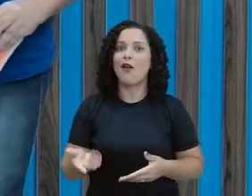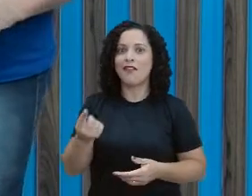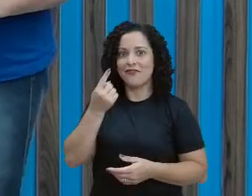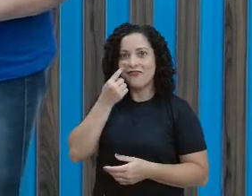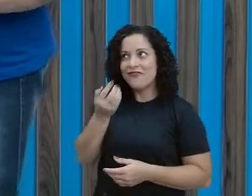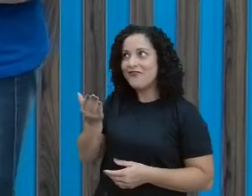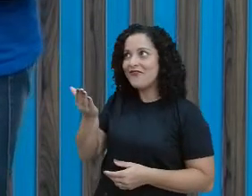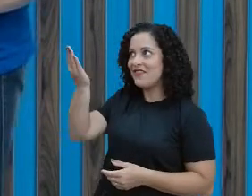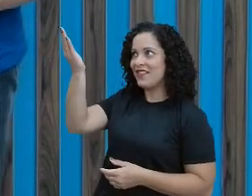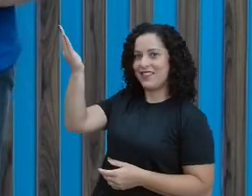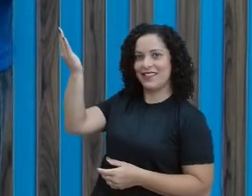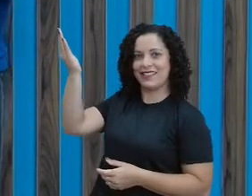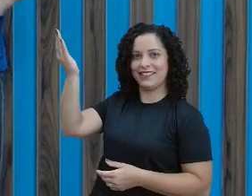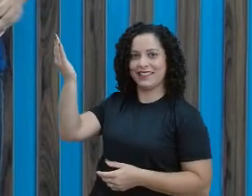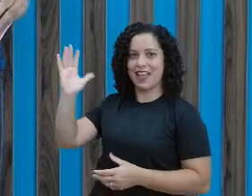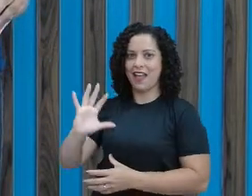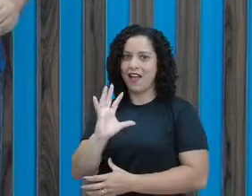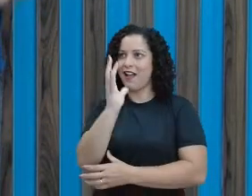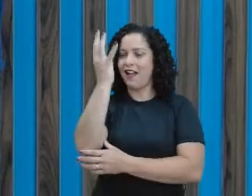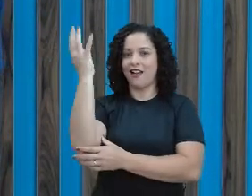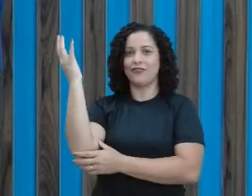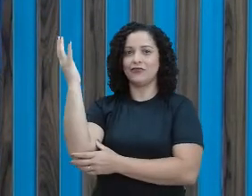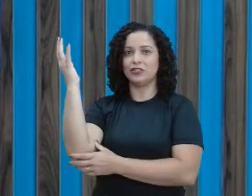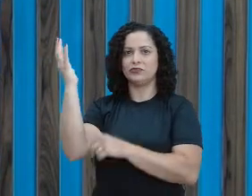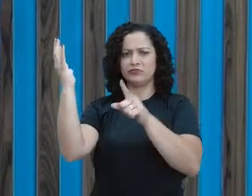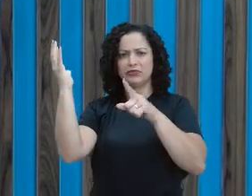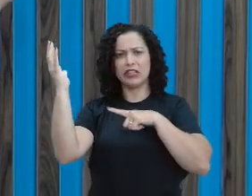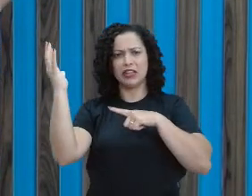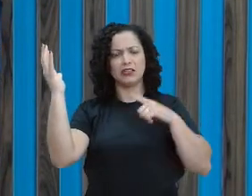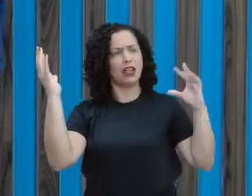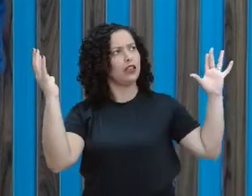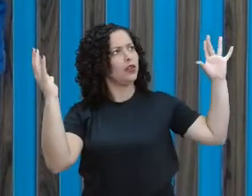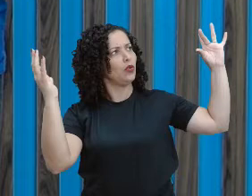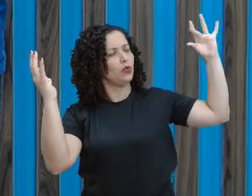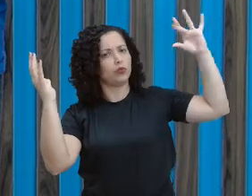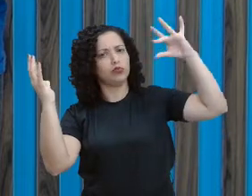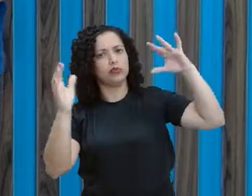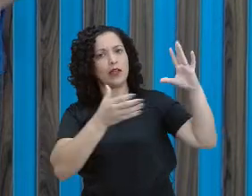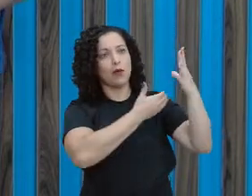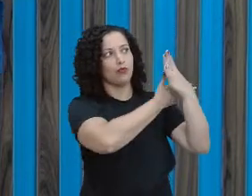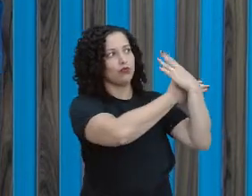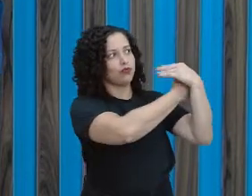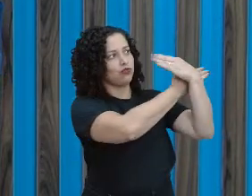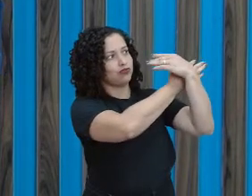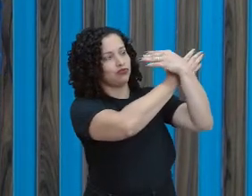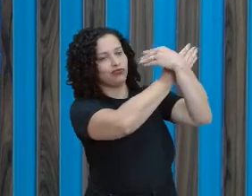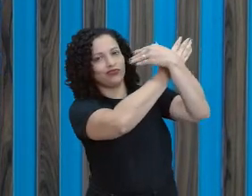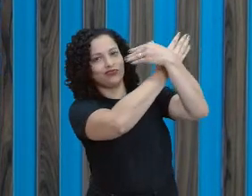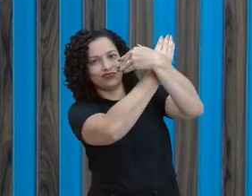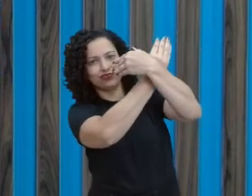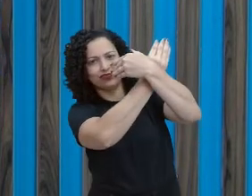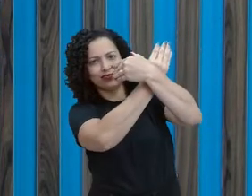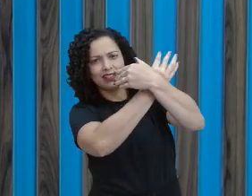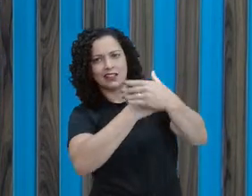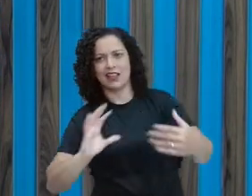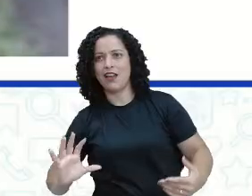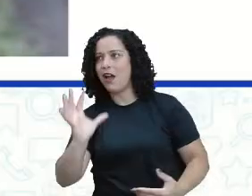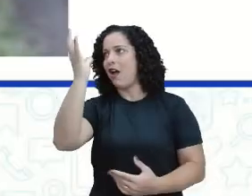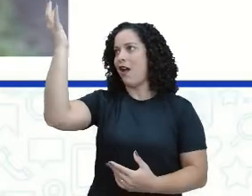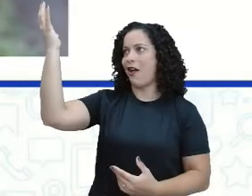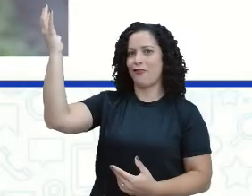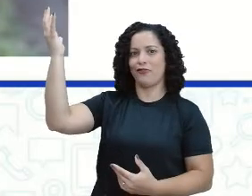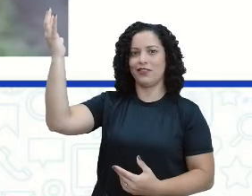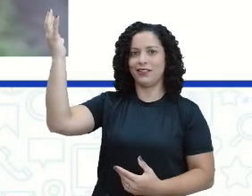aí, né, exemplo da mariposa. Lembra quando eu falei lá na árvore que aquele tronco de árvore,